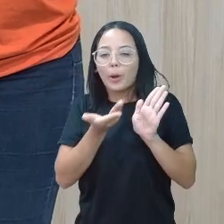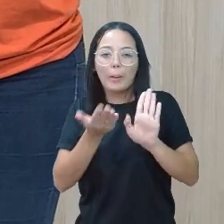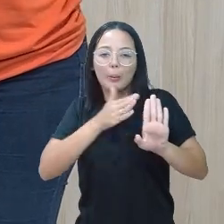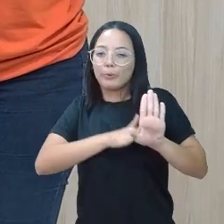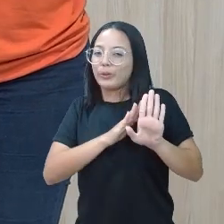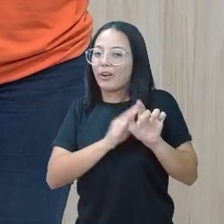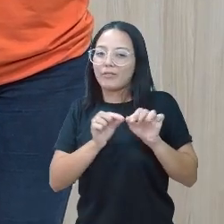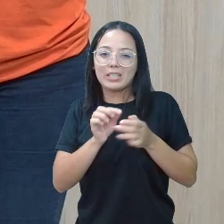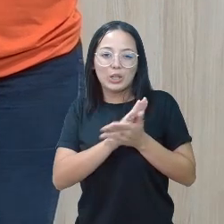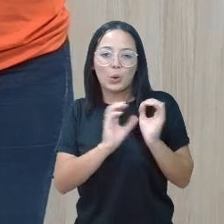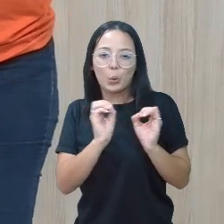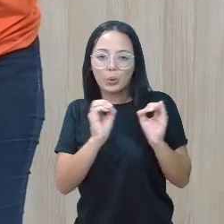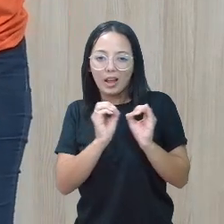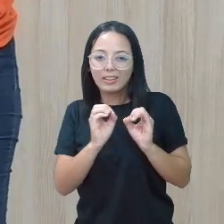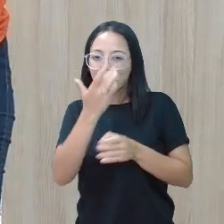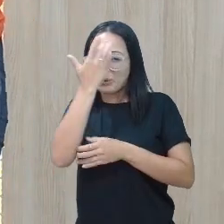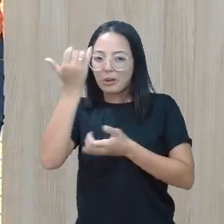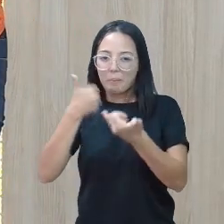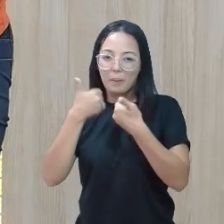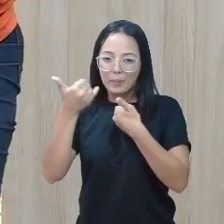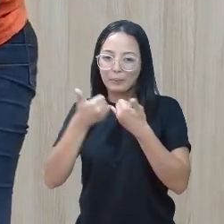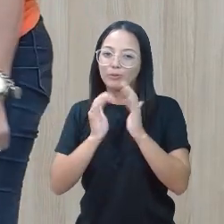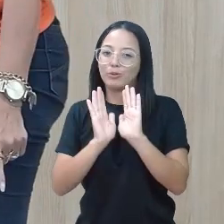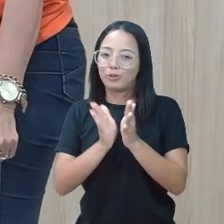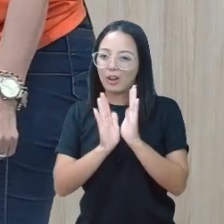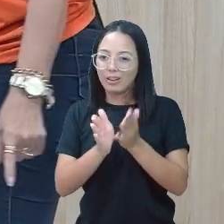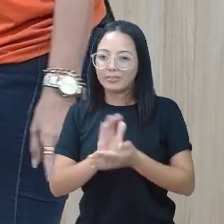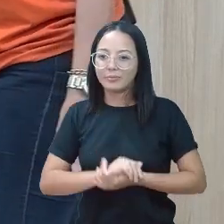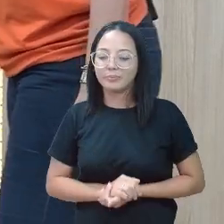está fazendo cera, a gente escuta muito isso aí.